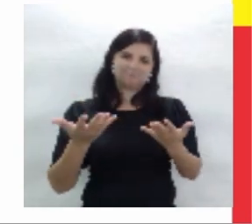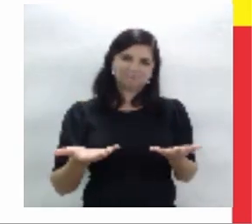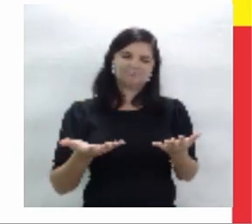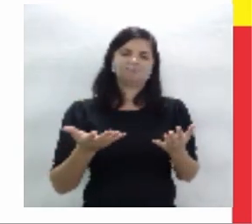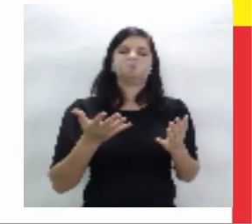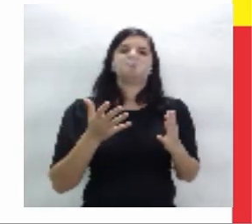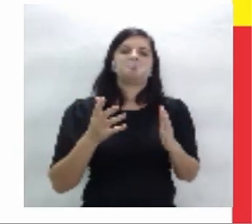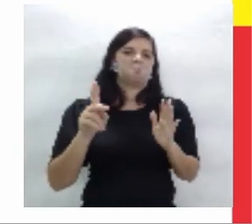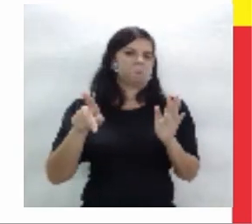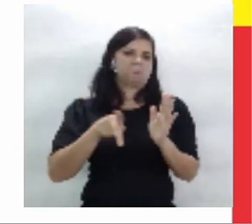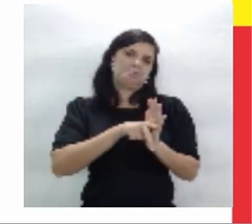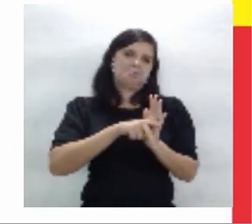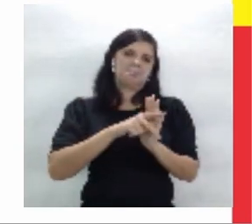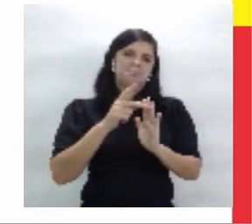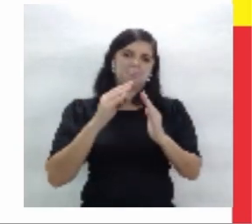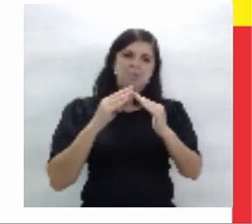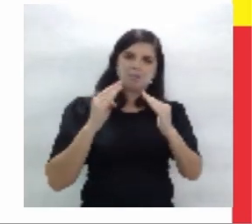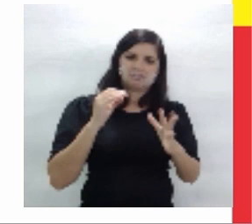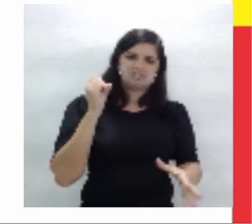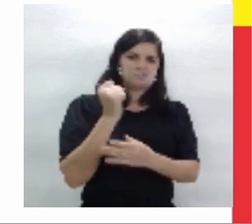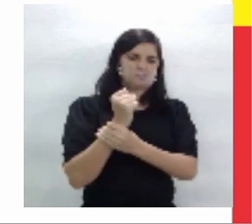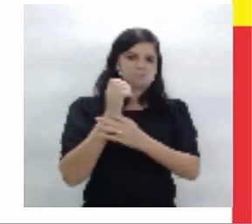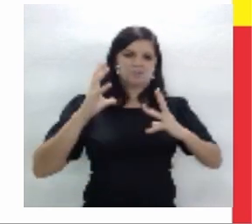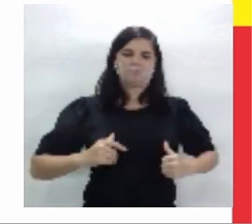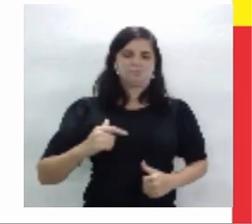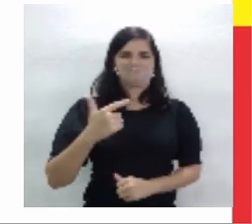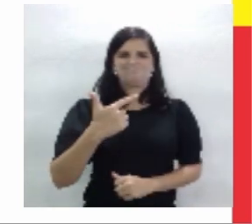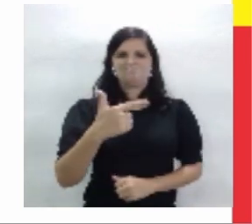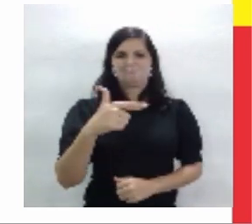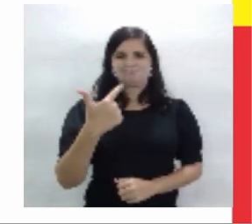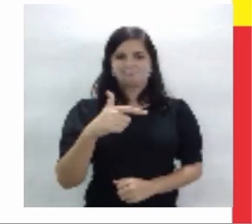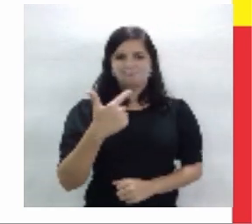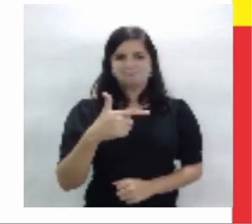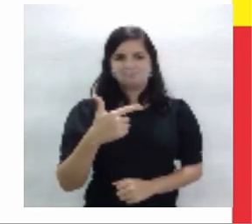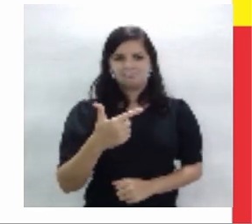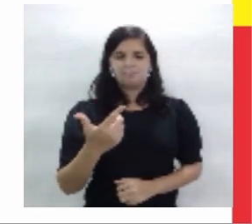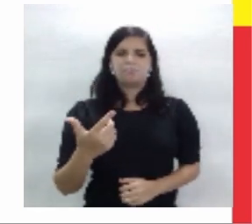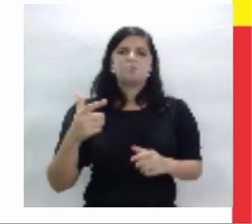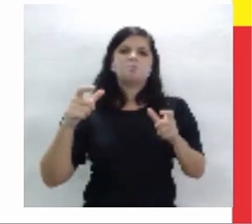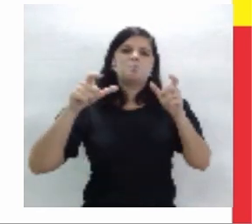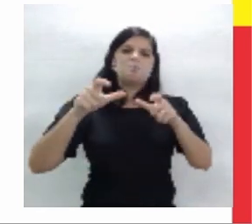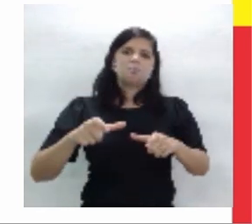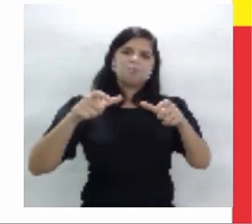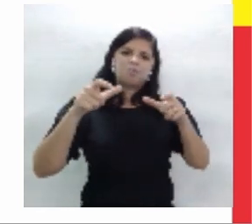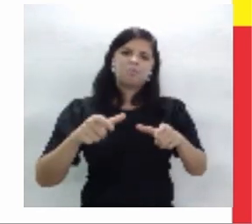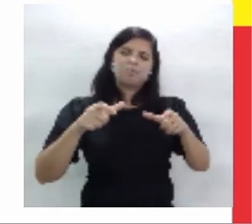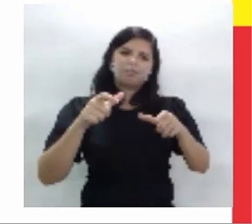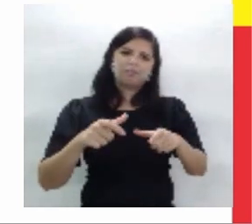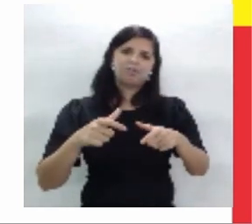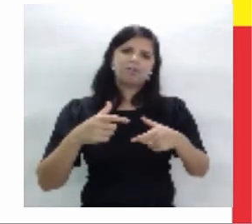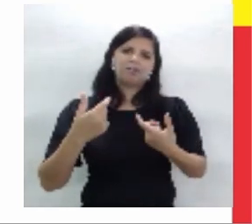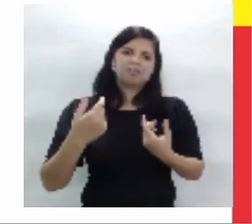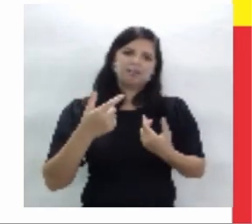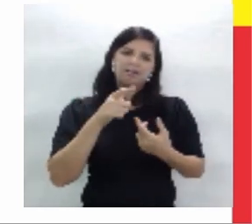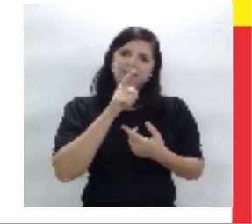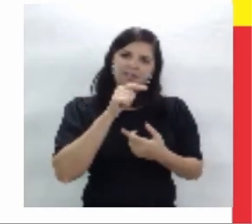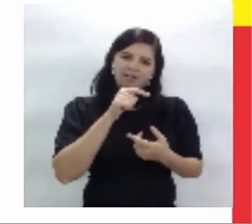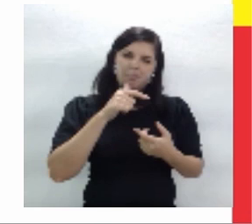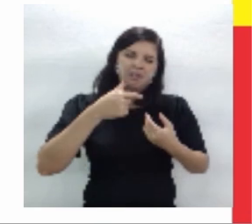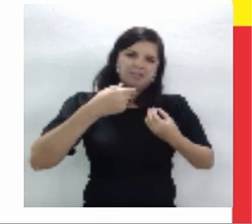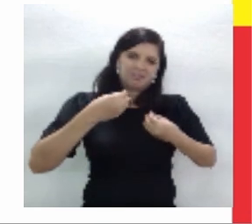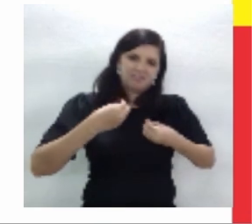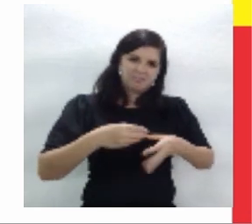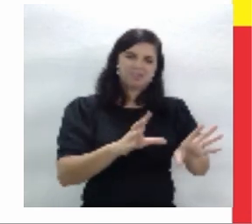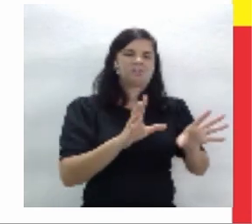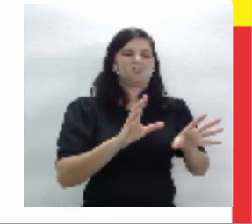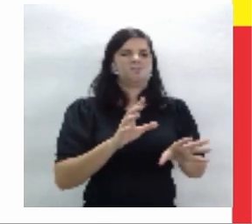Ambientes impróprios para a moradia. Ambientes, muitas vezes, que são locais onde há a dispersão do esgoto